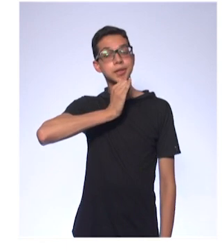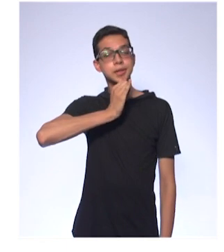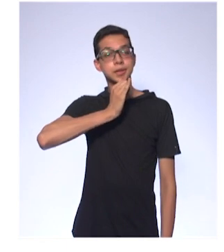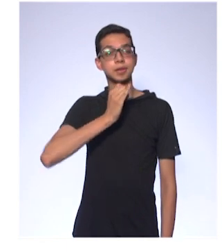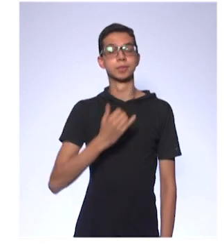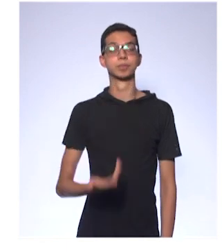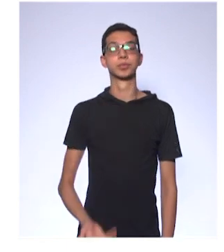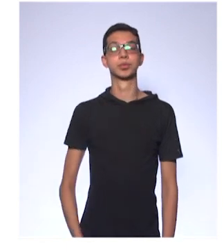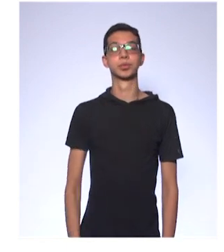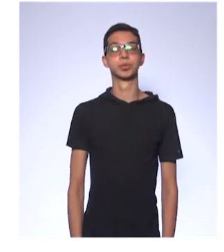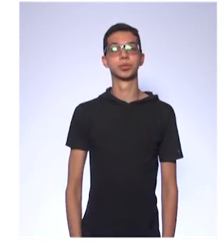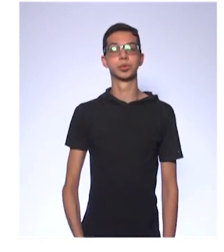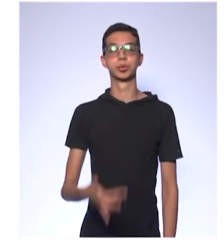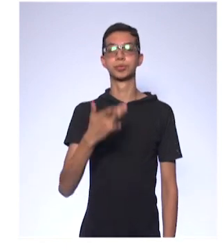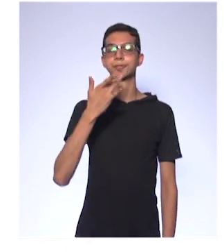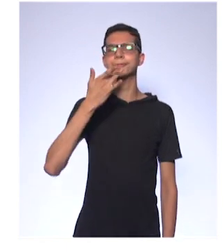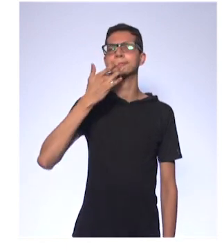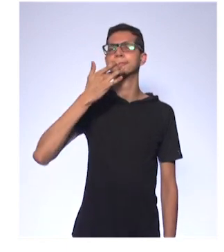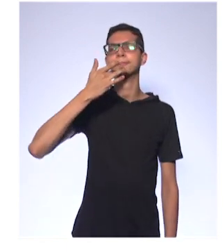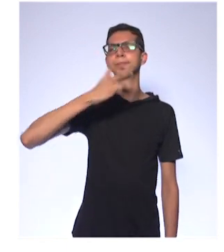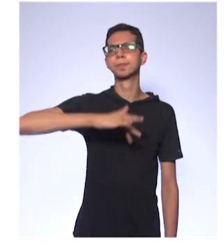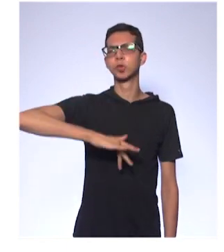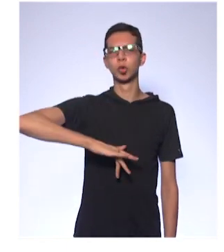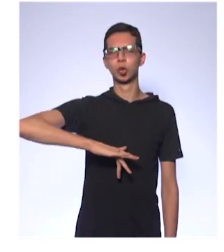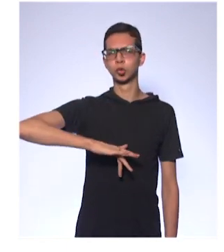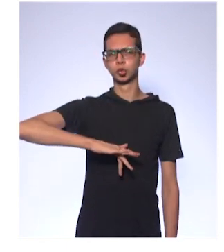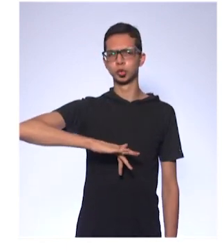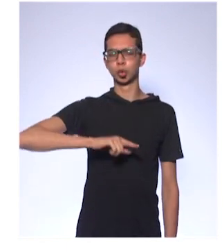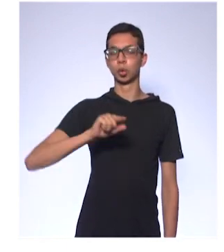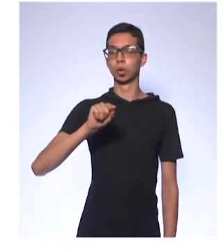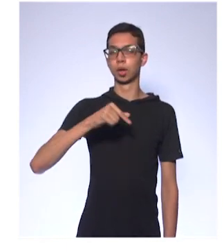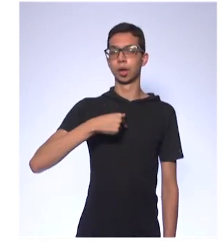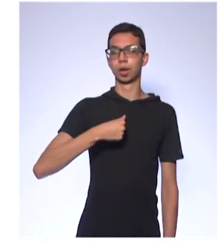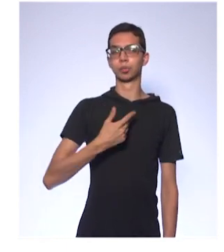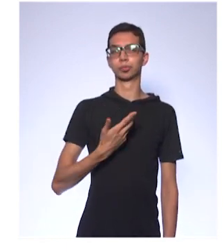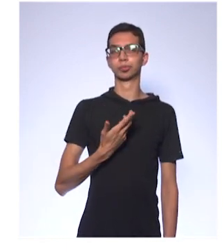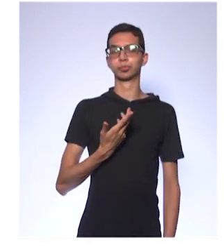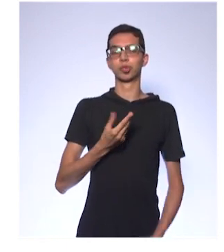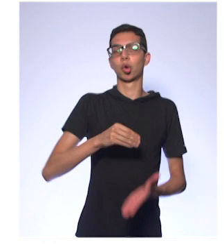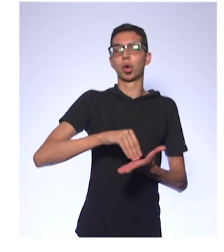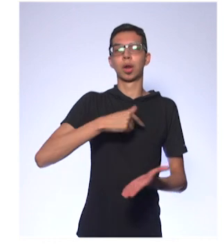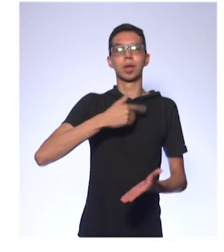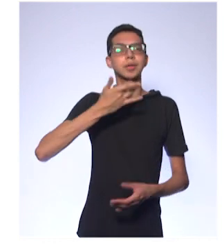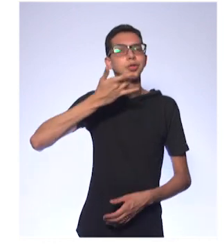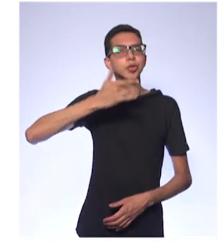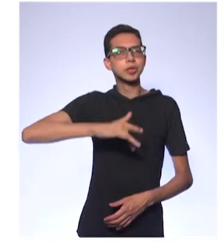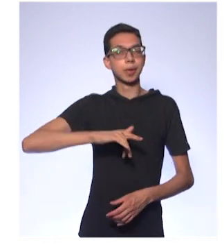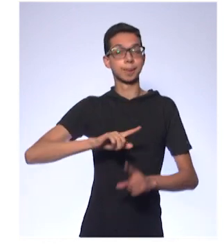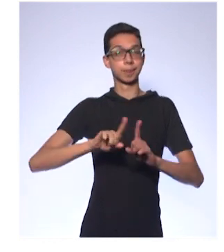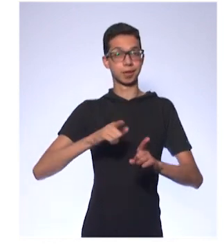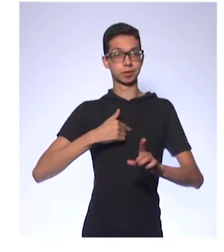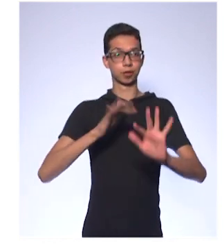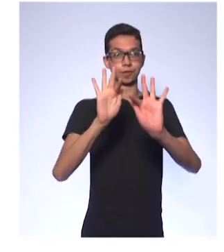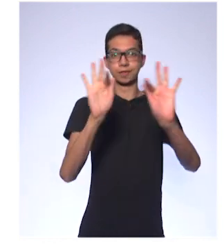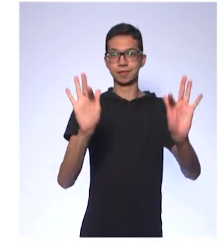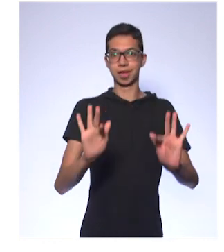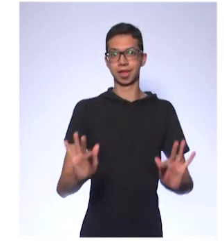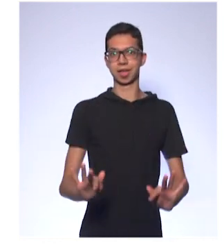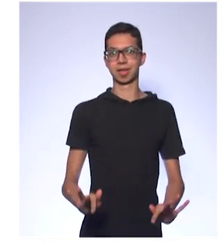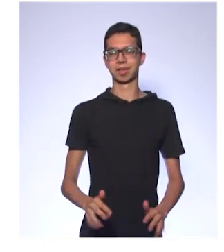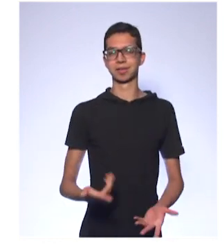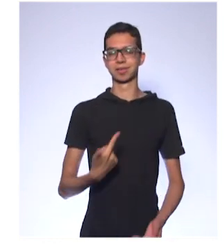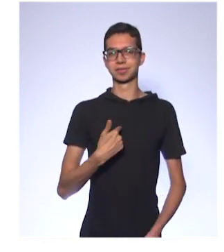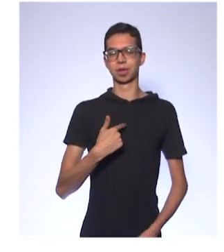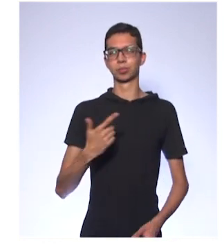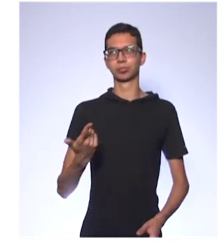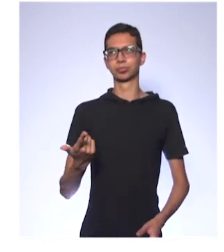não soube o que colocar e me pus feliz, né? A gente não usa dessa